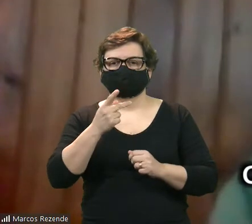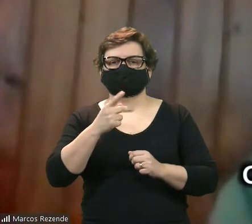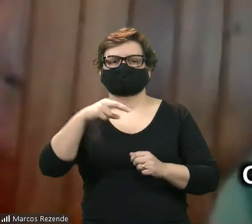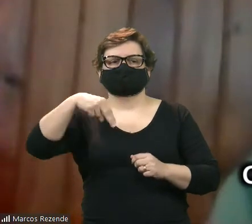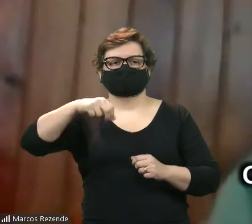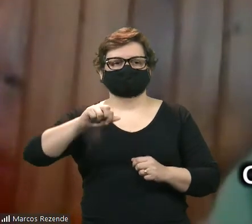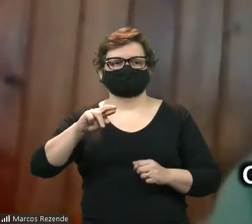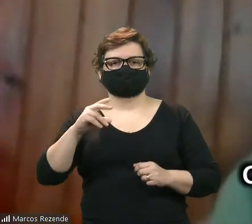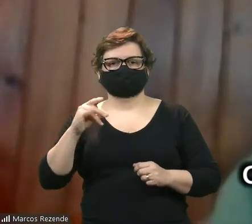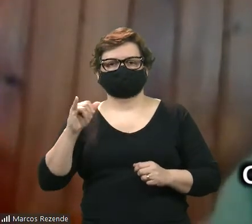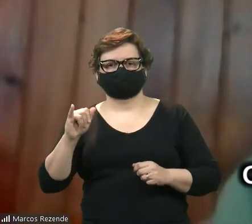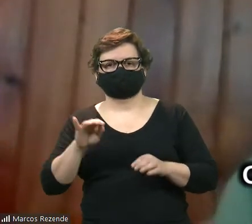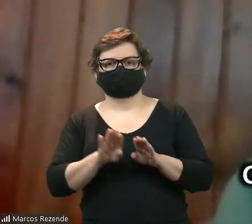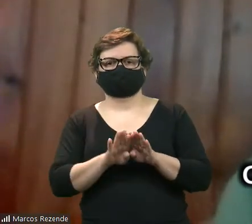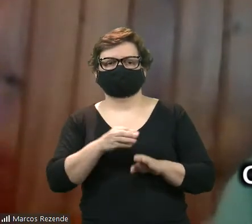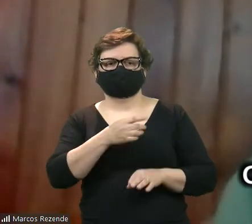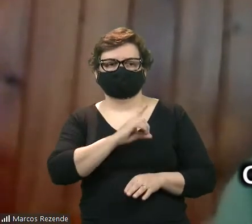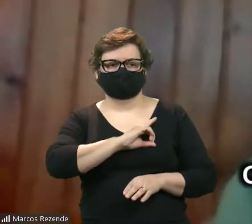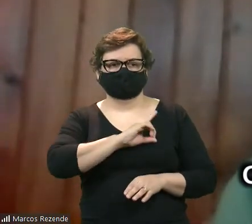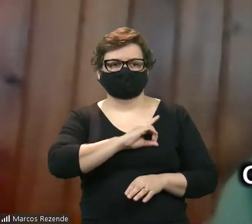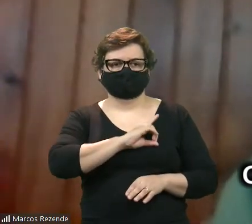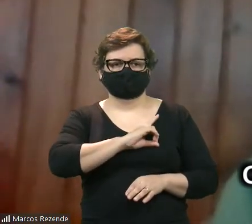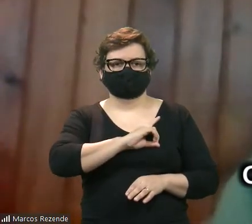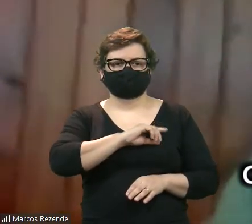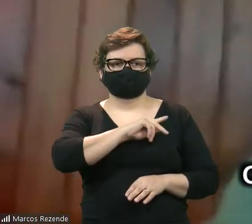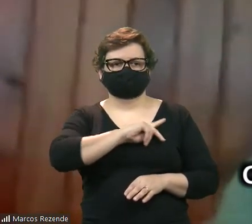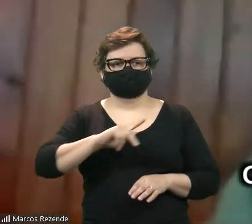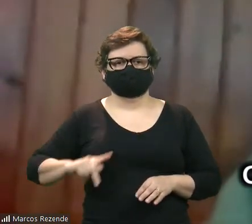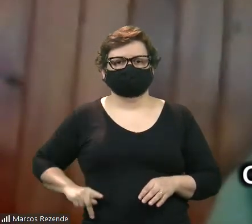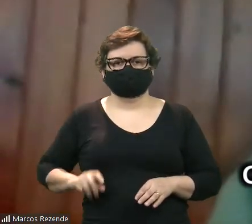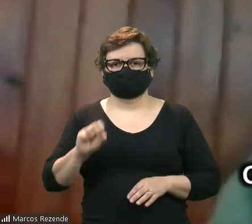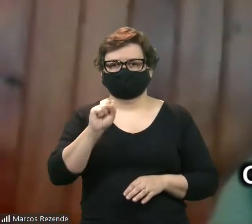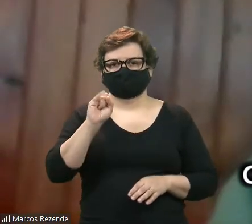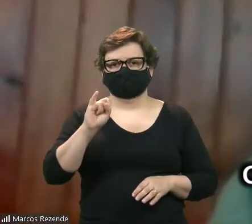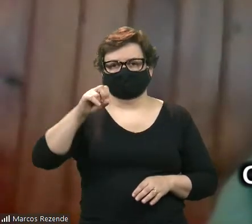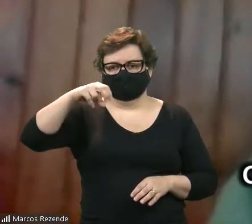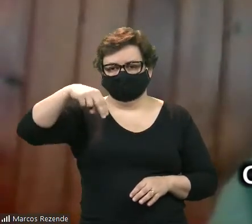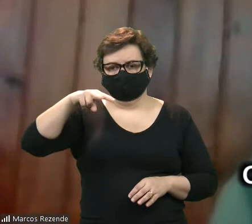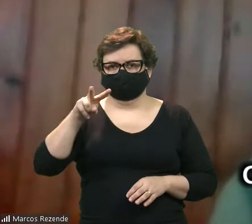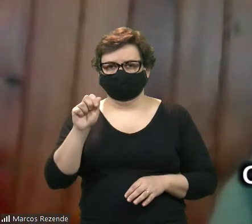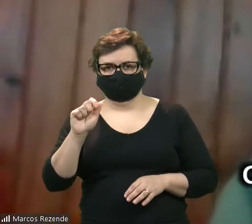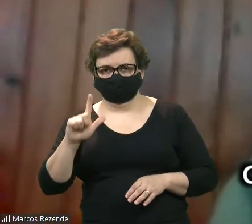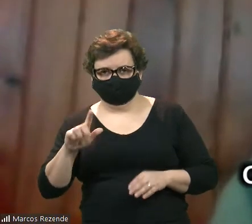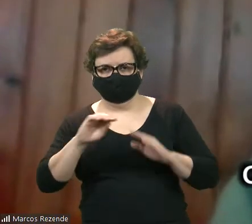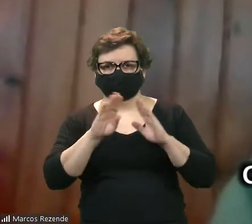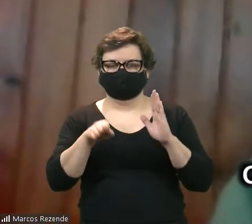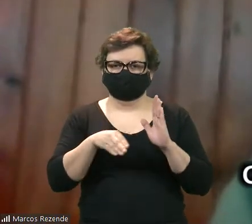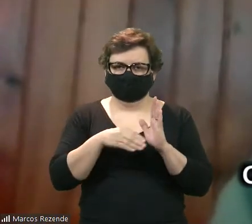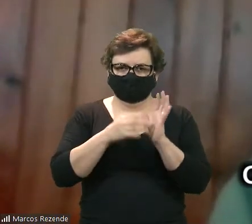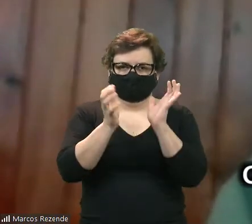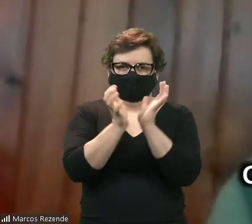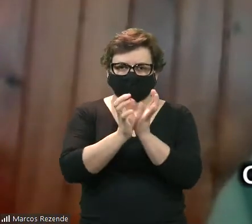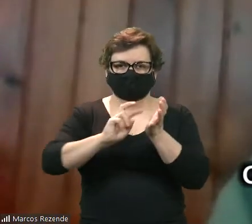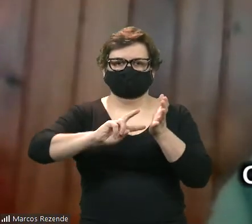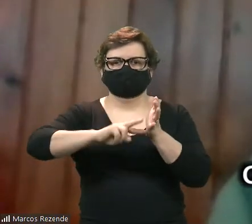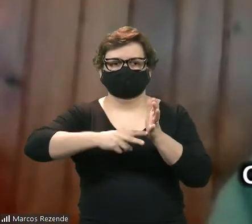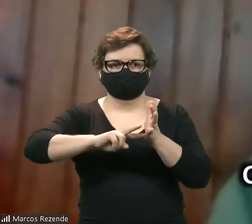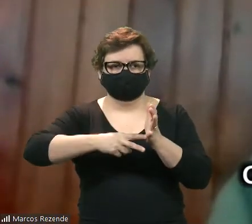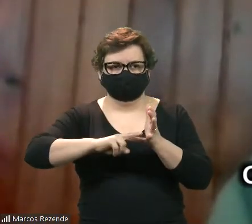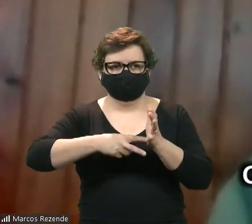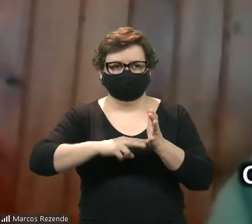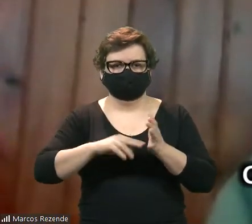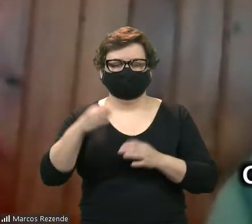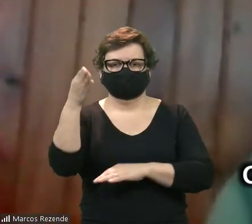Damasceno, o presidente Simval, toda a classe do Sindicato dos Hotéis, Bares e Restaurantes da